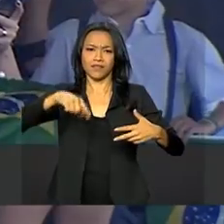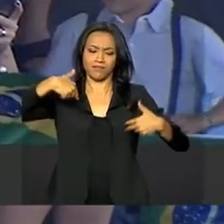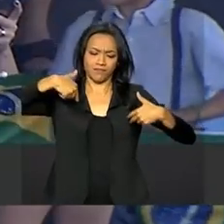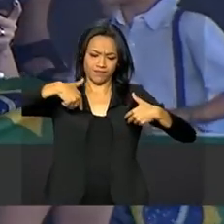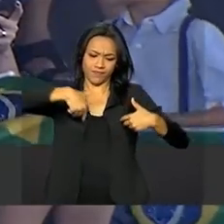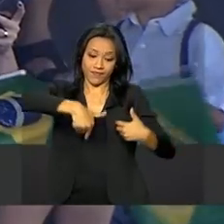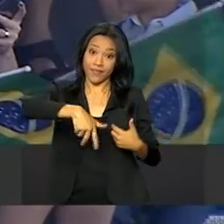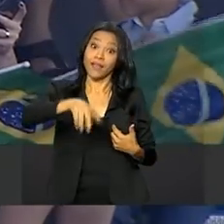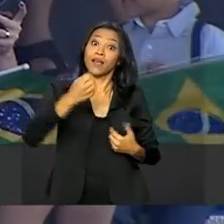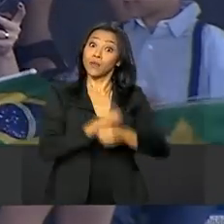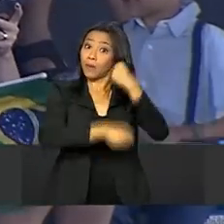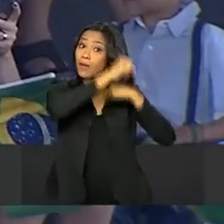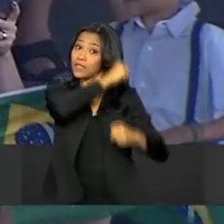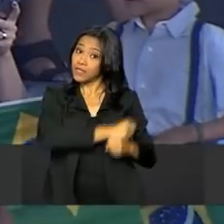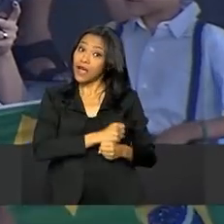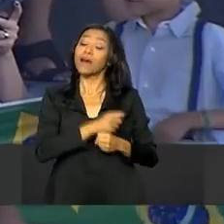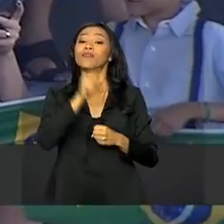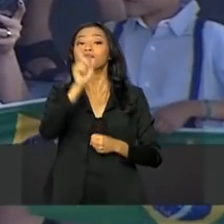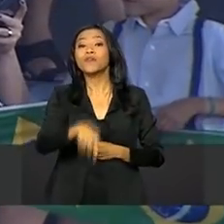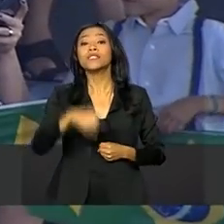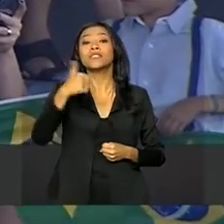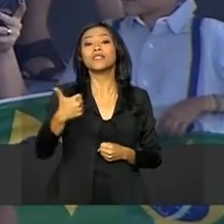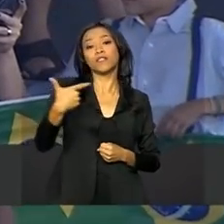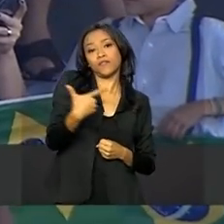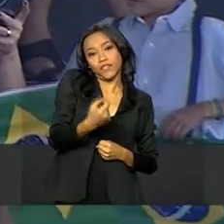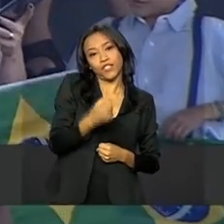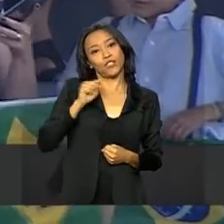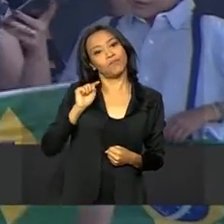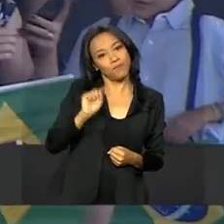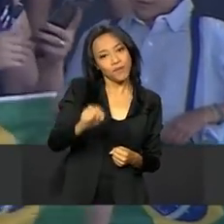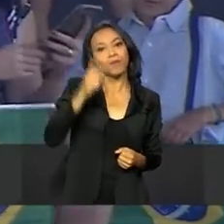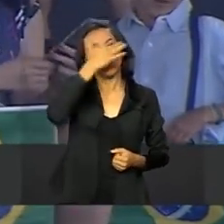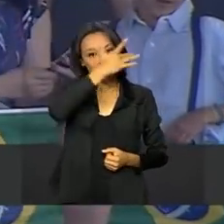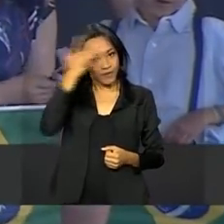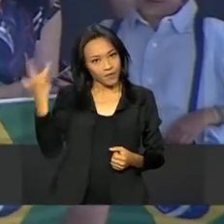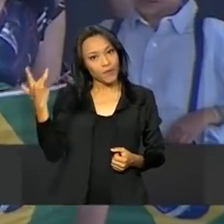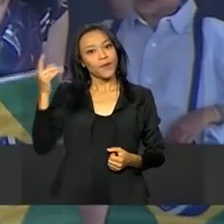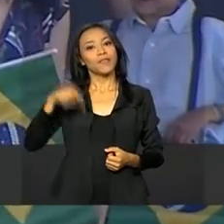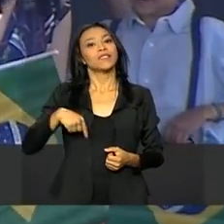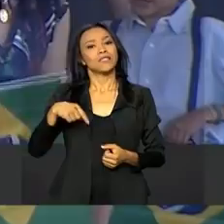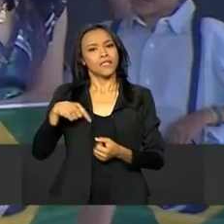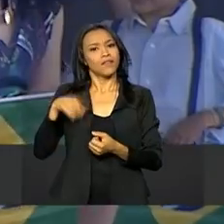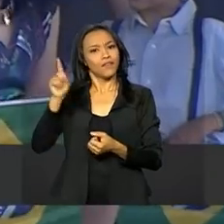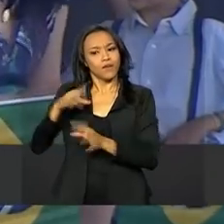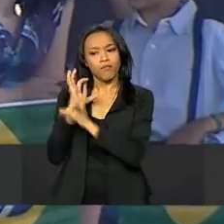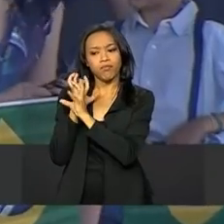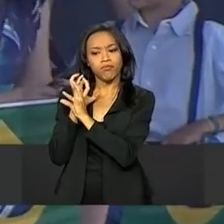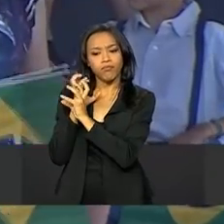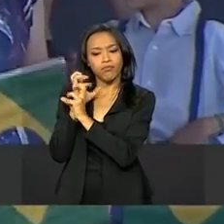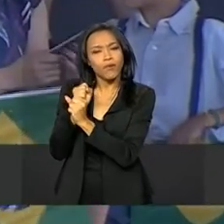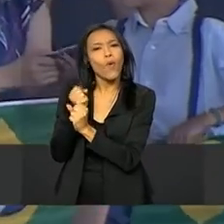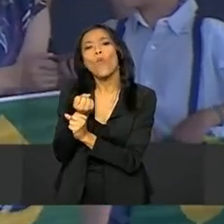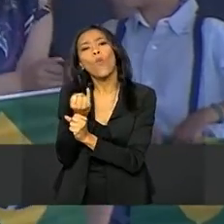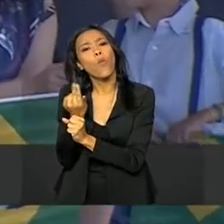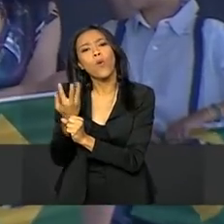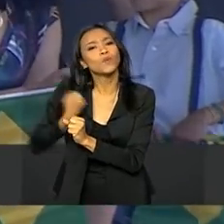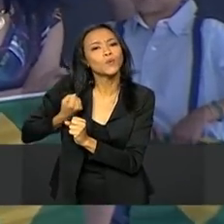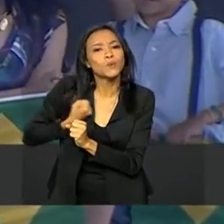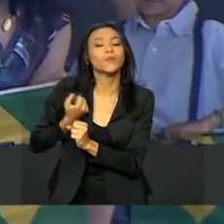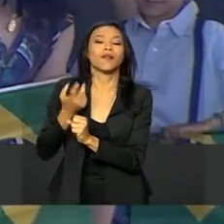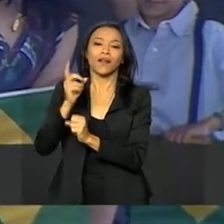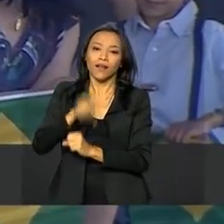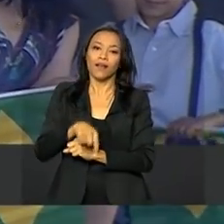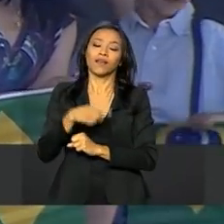Ministérios. No ano passado o público foi de cerca de 20 mil pessoas, segundo as autoridades. E aqui no desfile que acontece bem aqui,